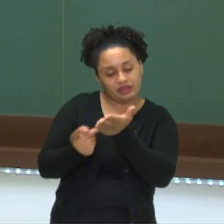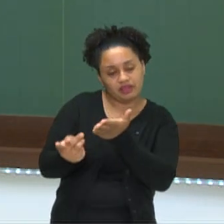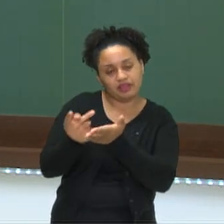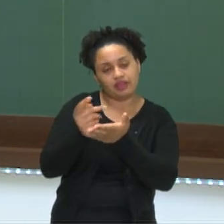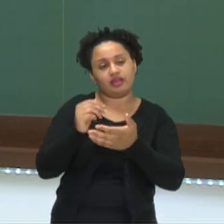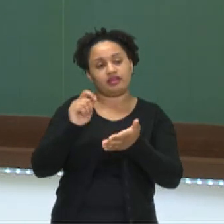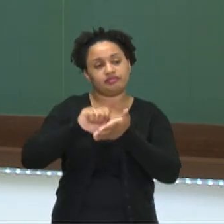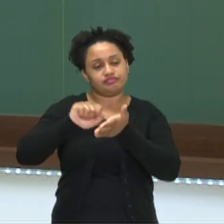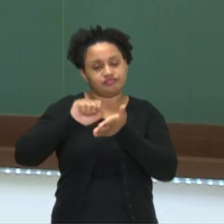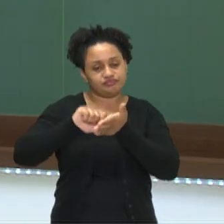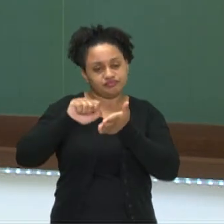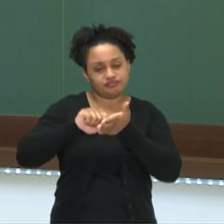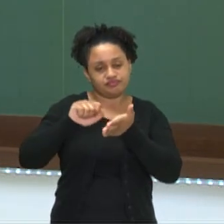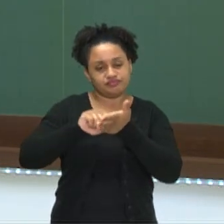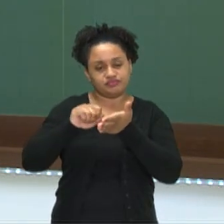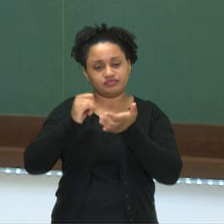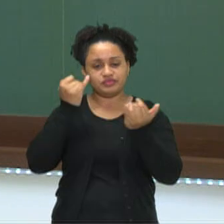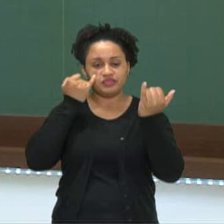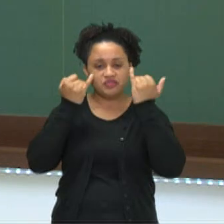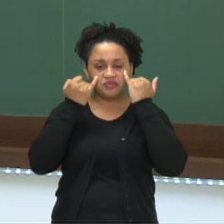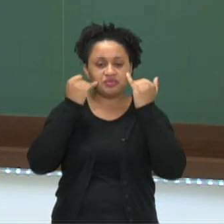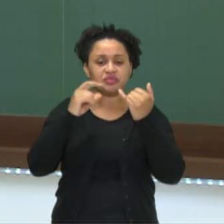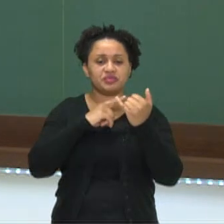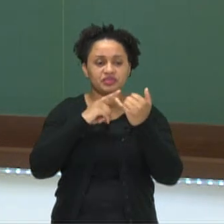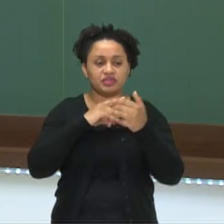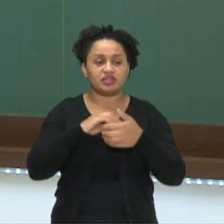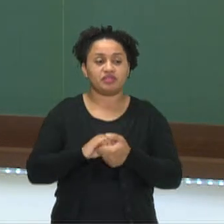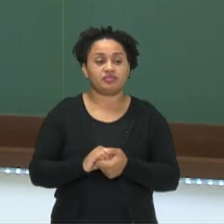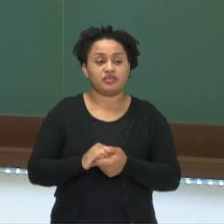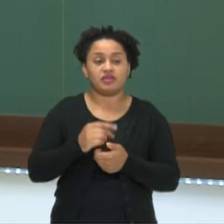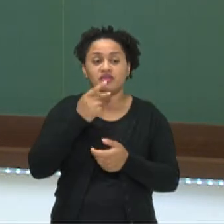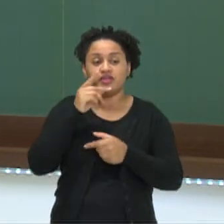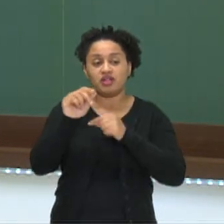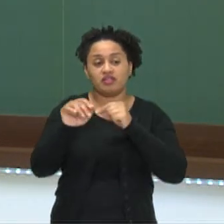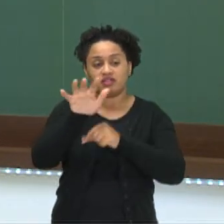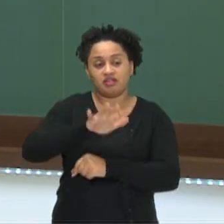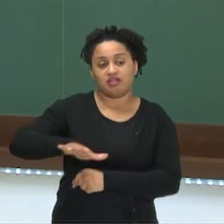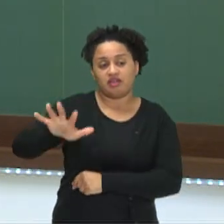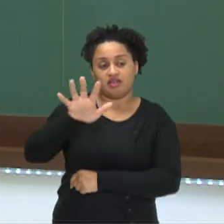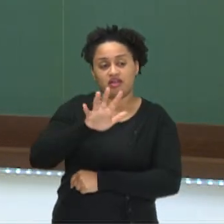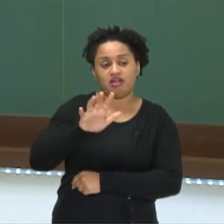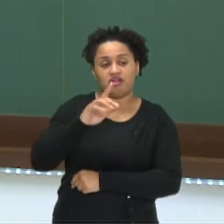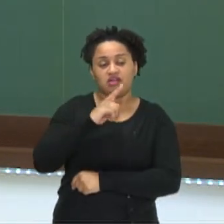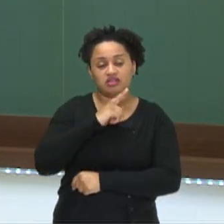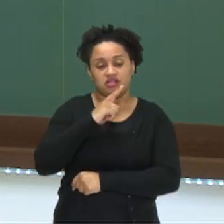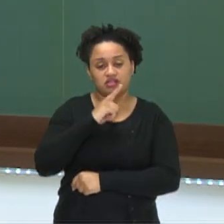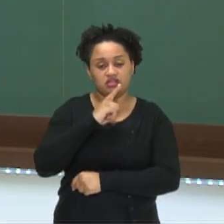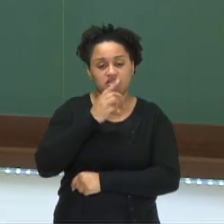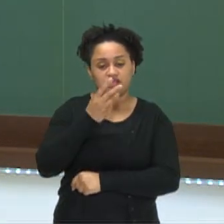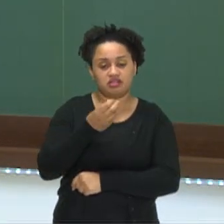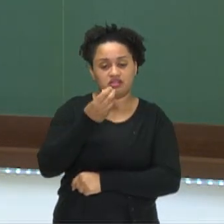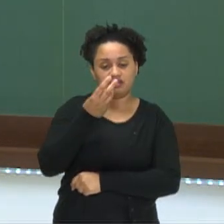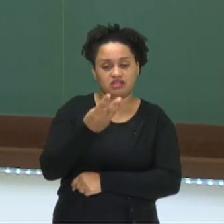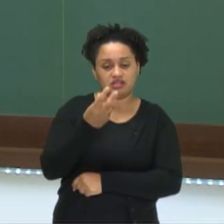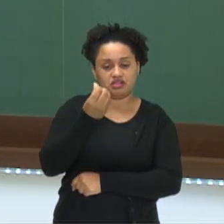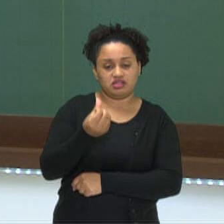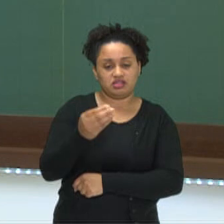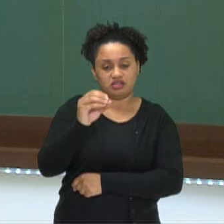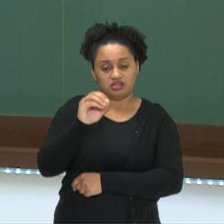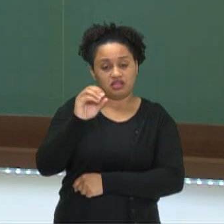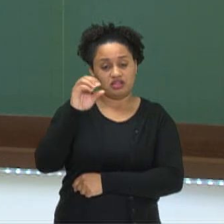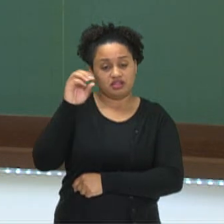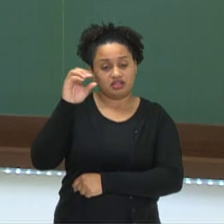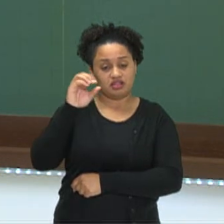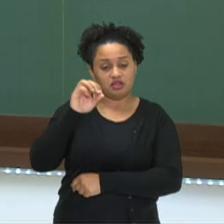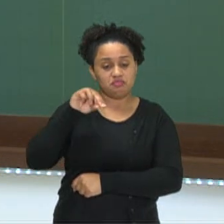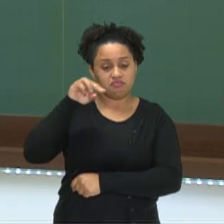você escreve as informações que ele te deu. Ele disse que a área, 360 metros quadrados de área, então ele te